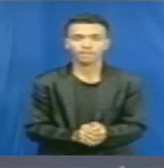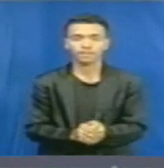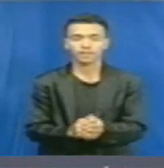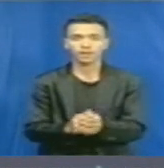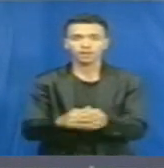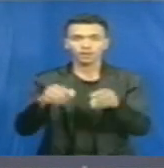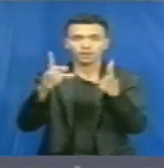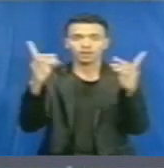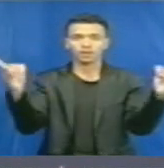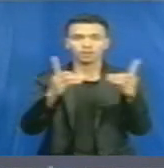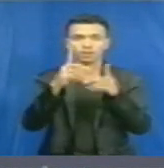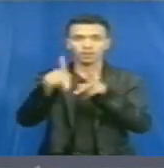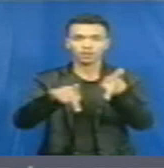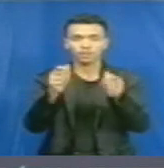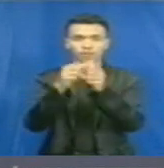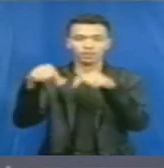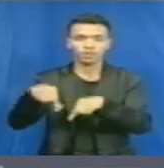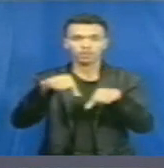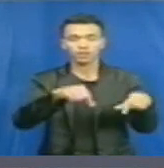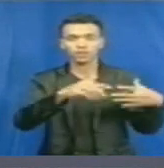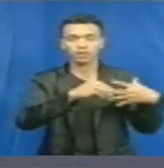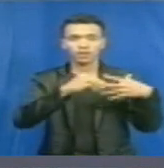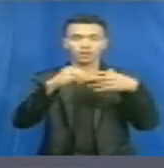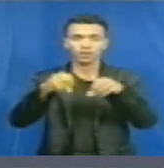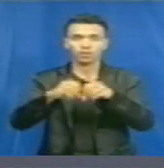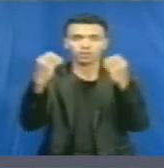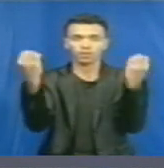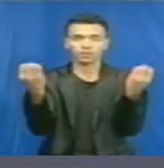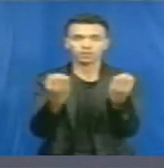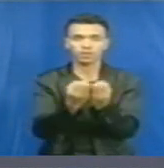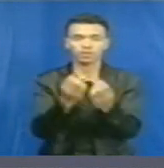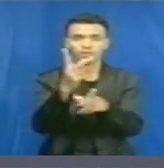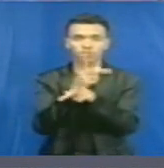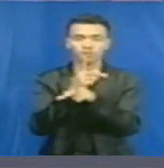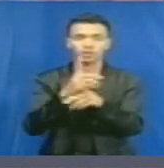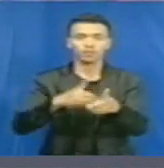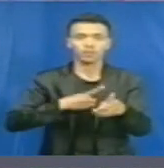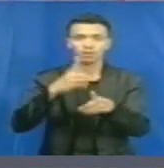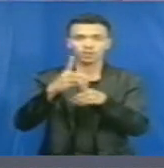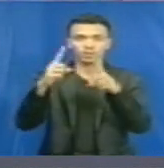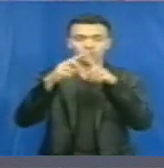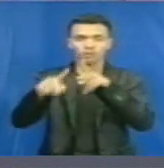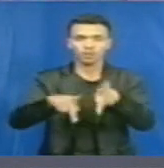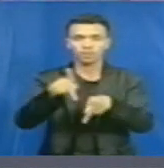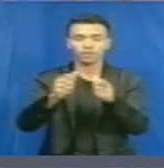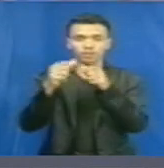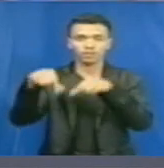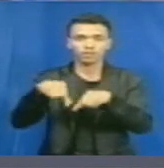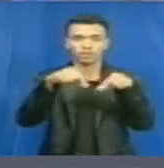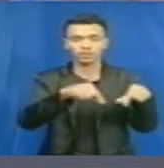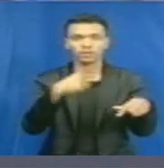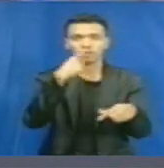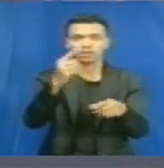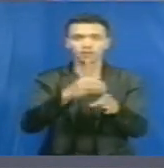deficiência. Lilba, organização, deficiência séria, nem mesmo, defende direito, é uma deficiência, né? Hatan ba preocupação firakne, diretor